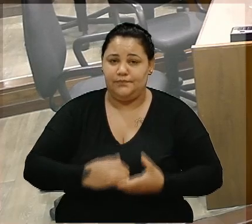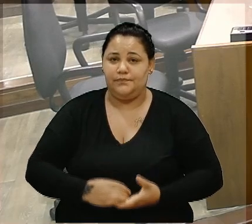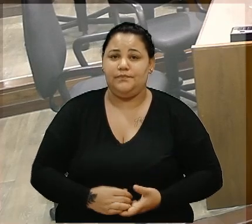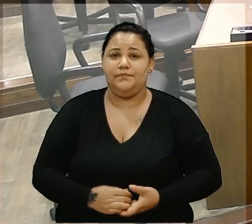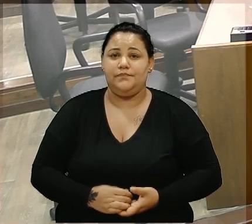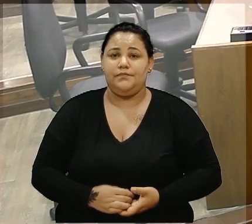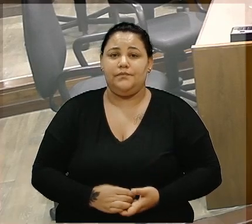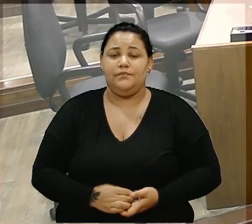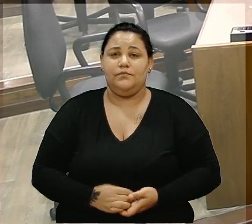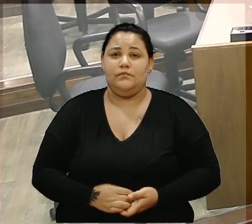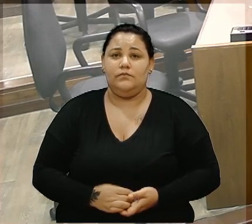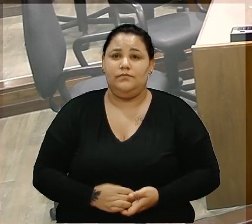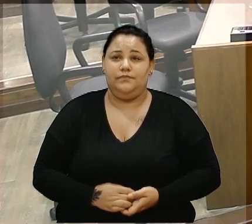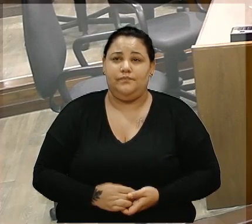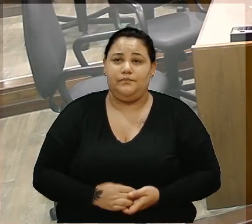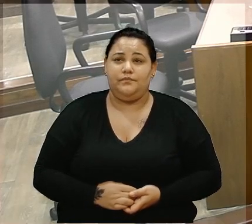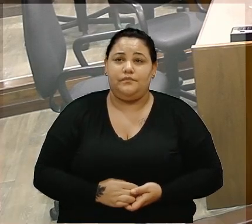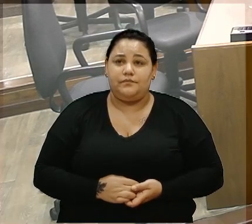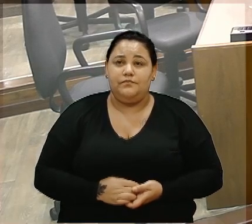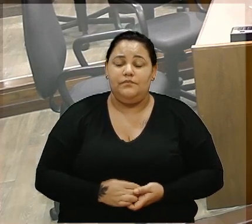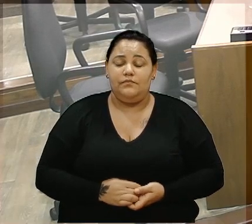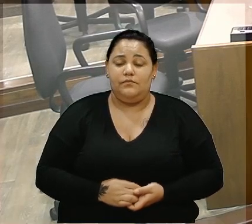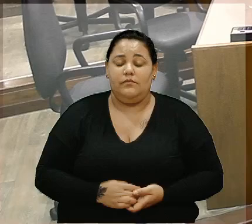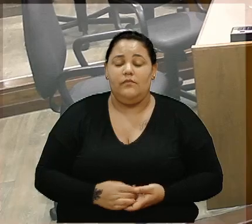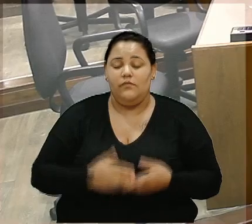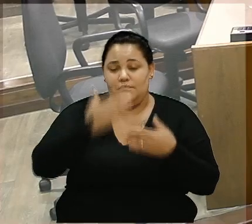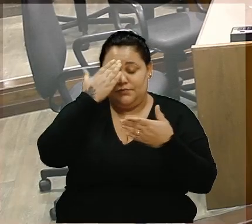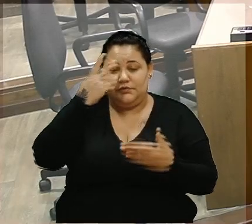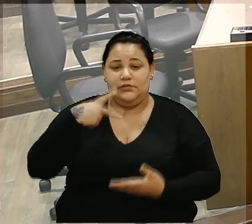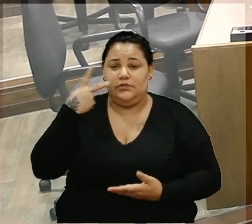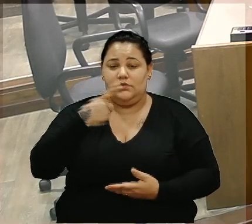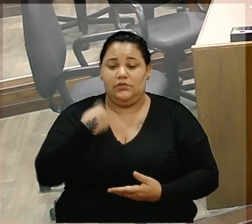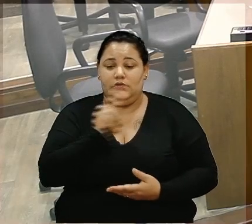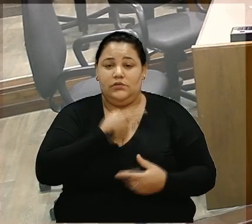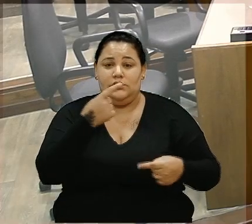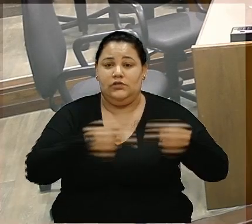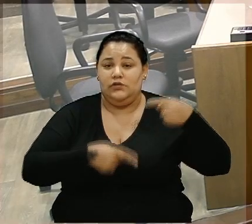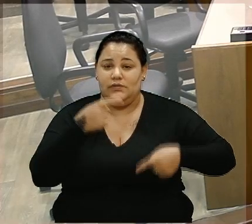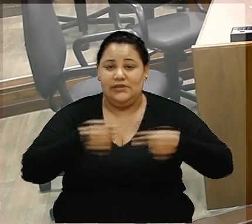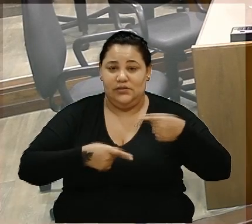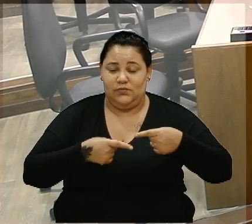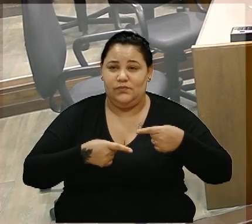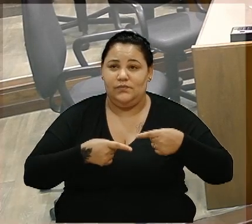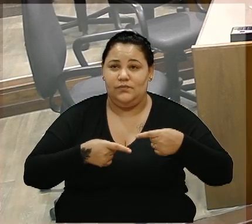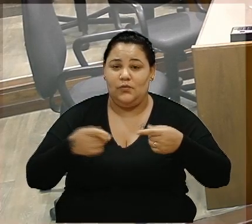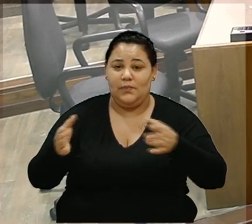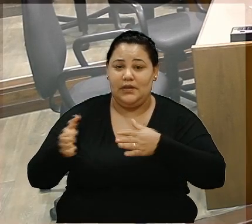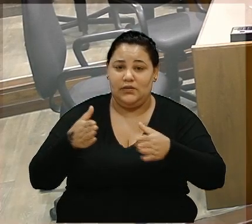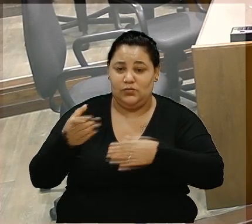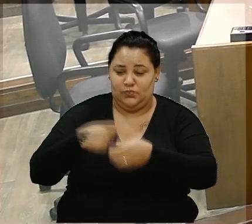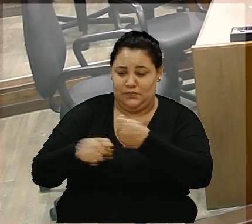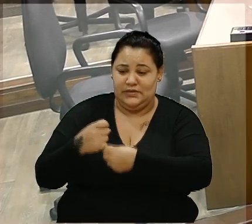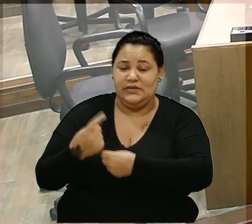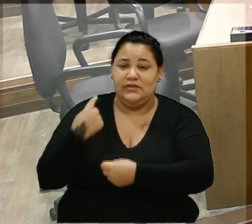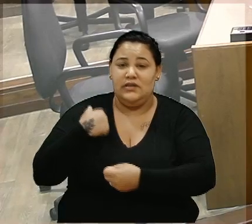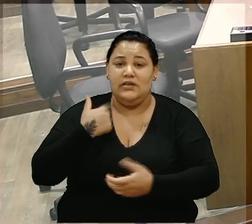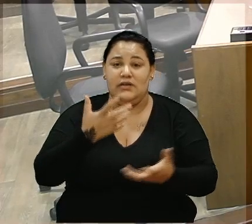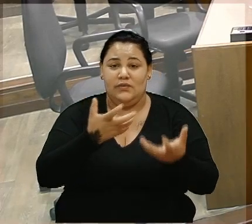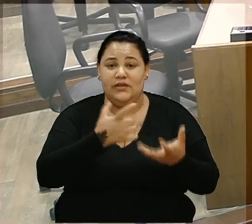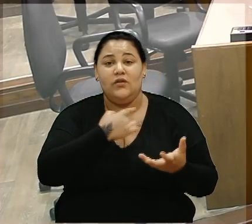Obrigada, vereadora. Nas nossas discussões aqui na legislação passada, e gostaria que os colegas também que